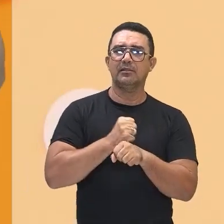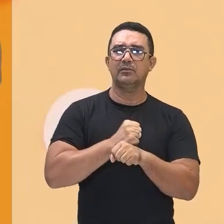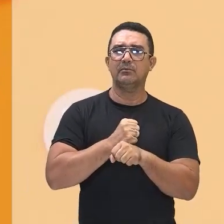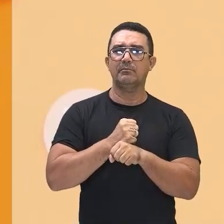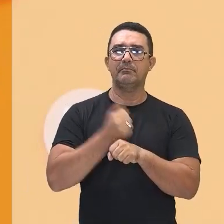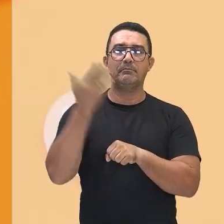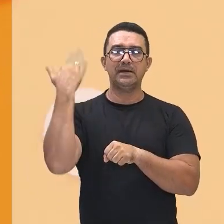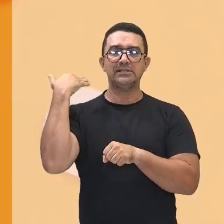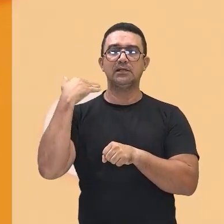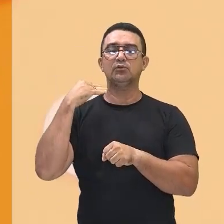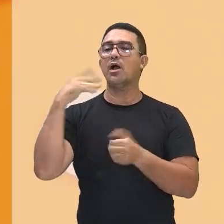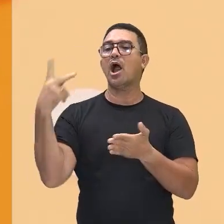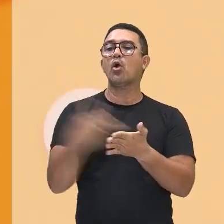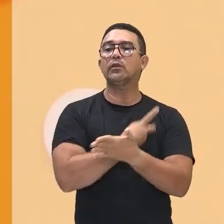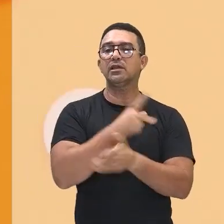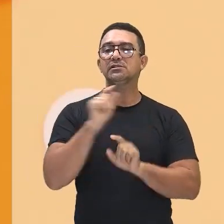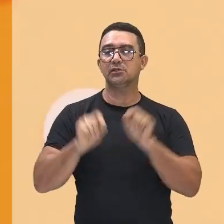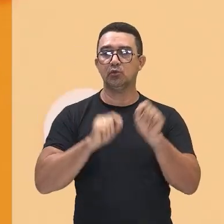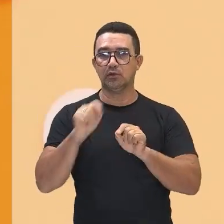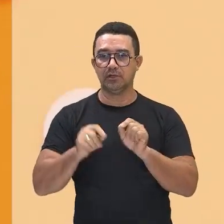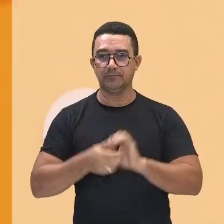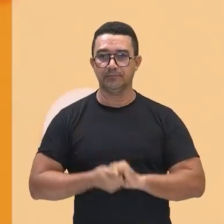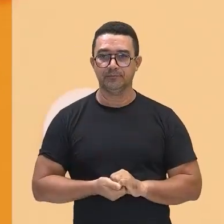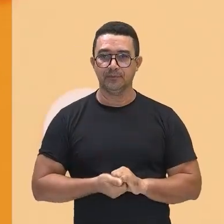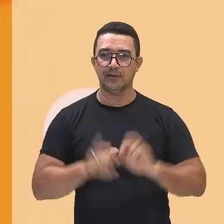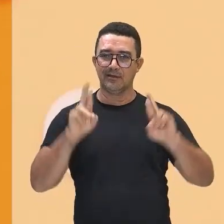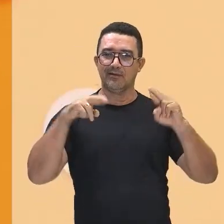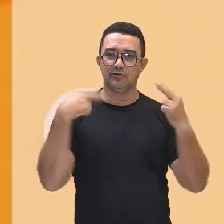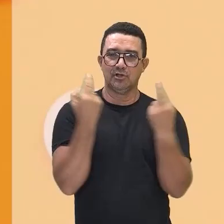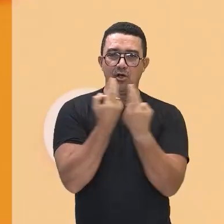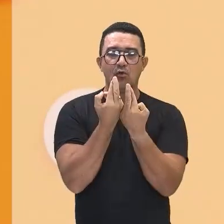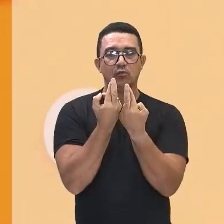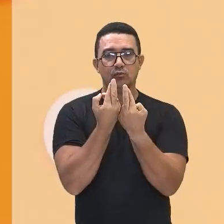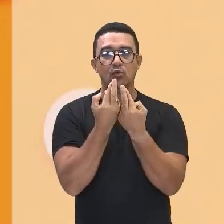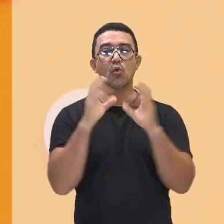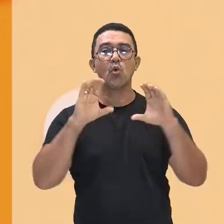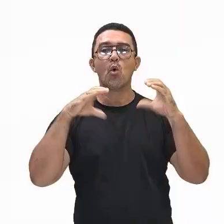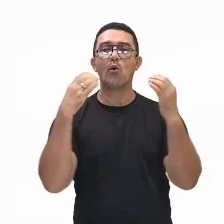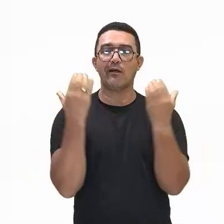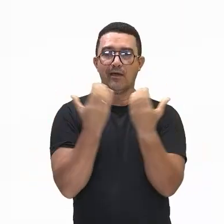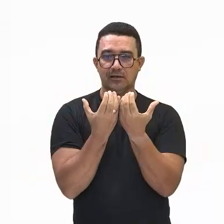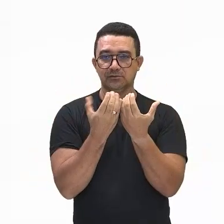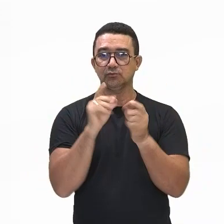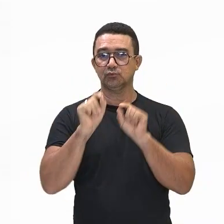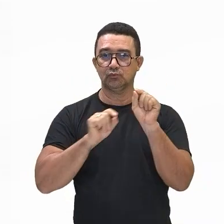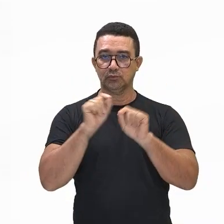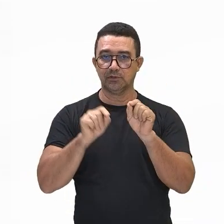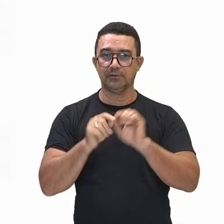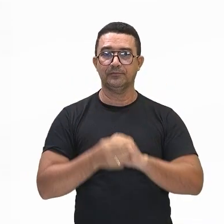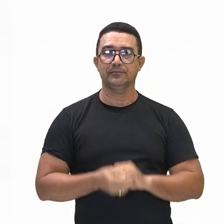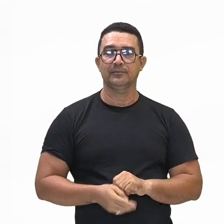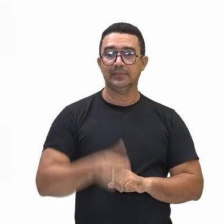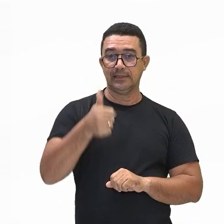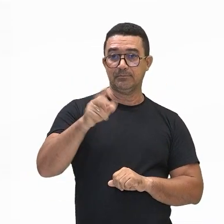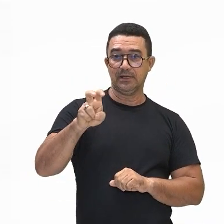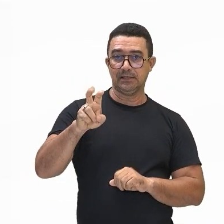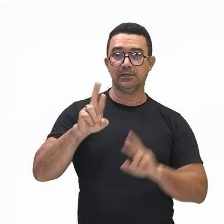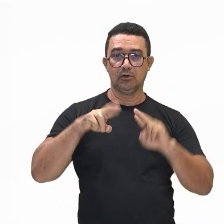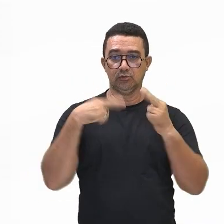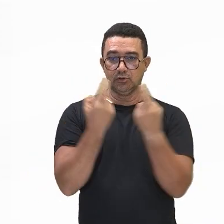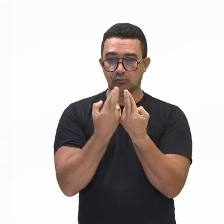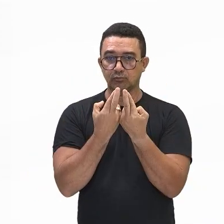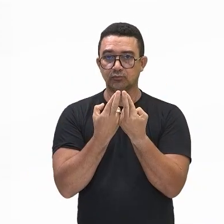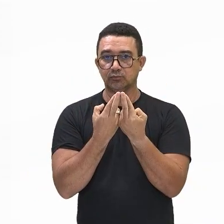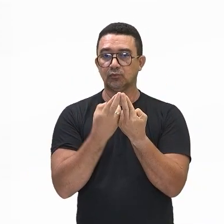quê? A 15ª cúpula, né, desses países. Olha só, 15ª cúpula da reunião aí dos BRICS